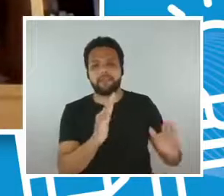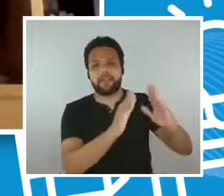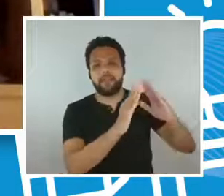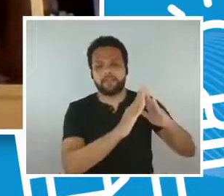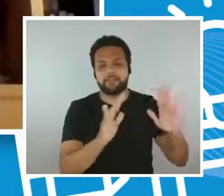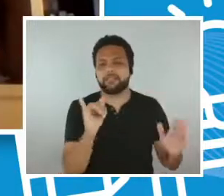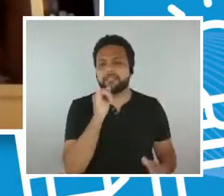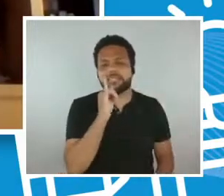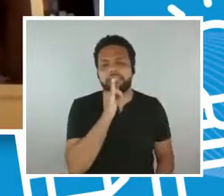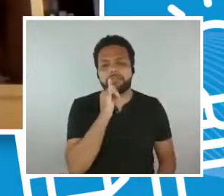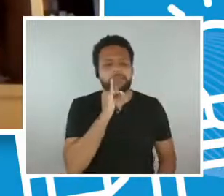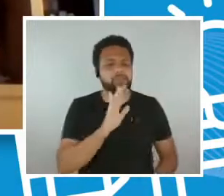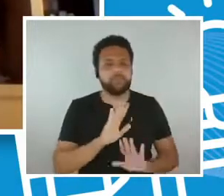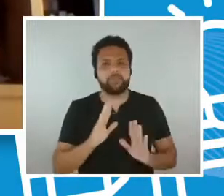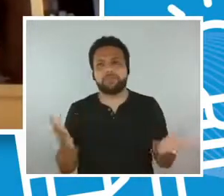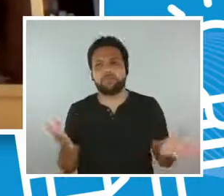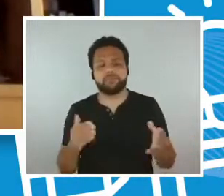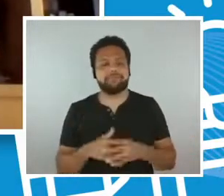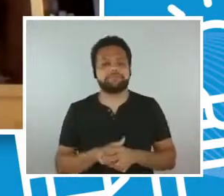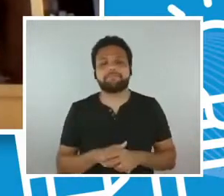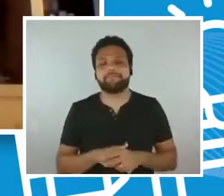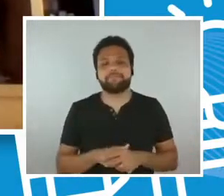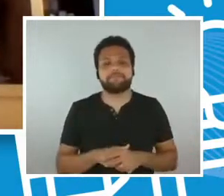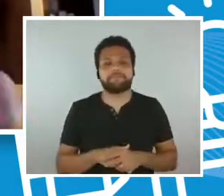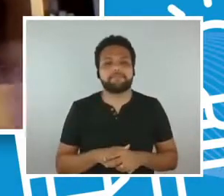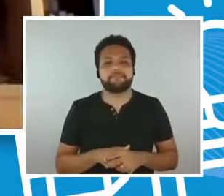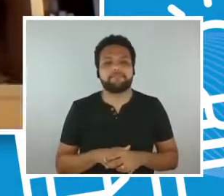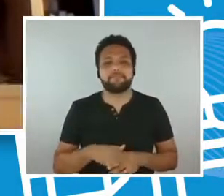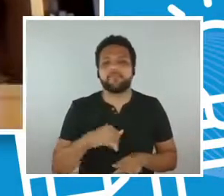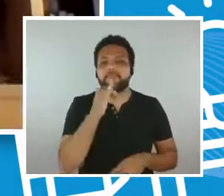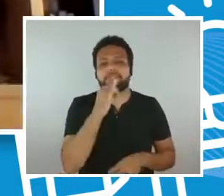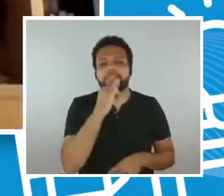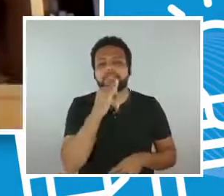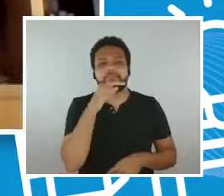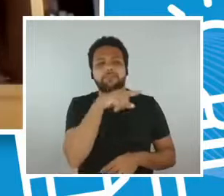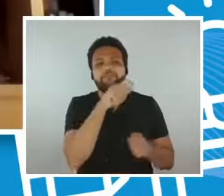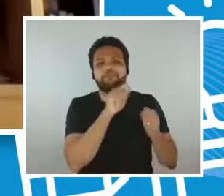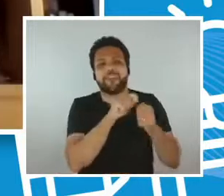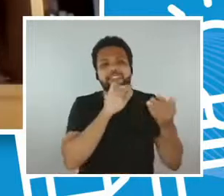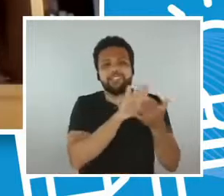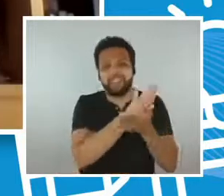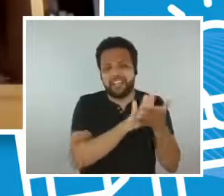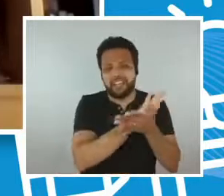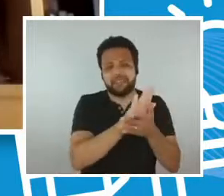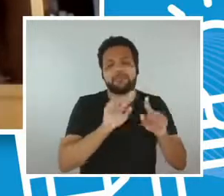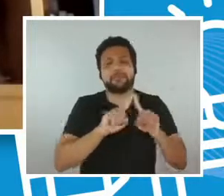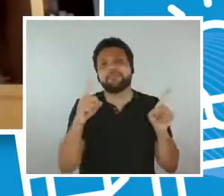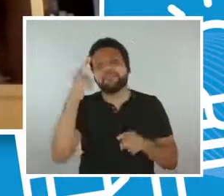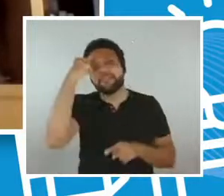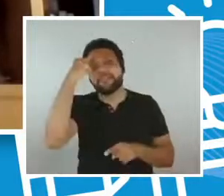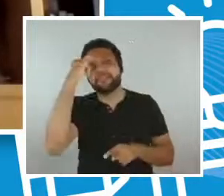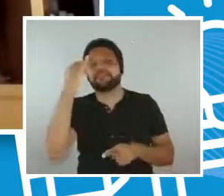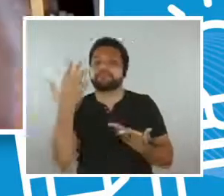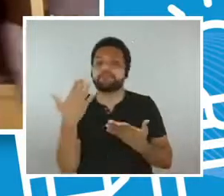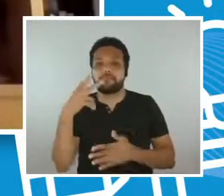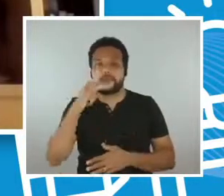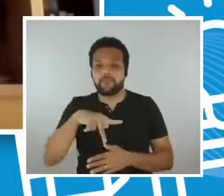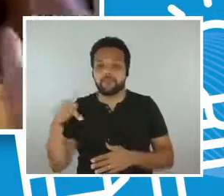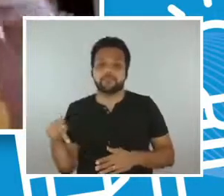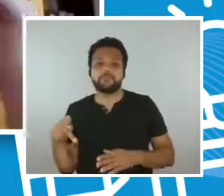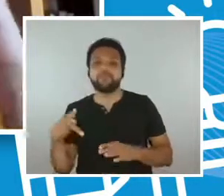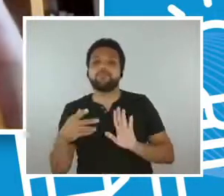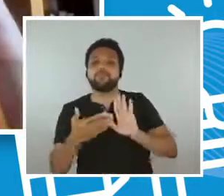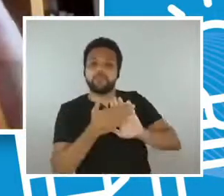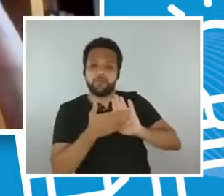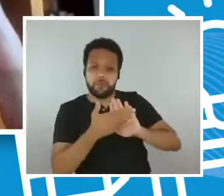das hipóteses, a pior das hipóteses é não fazer nada, né? Mas vamos pensar na hipótese que a professora coloca como se